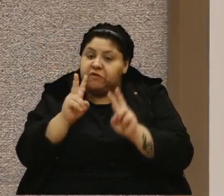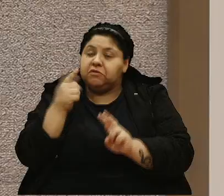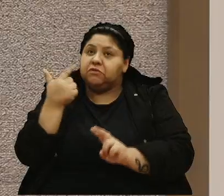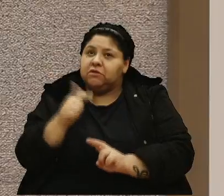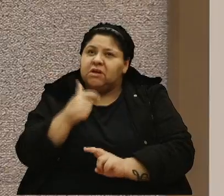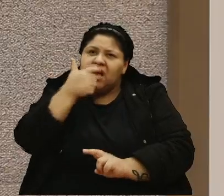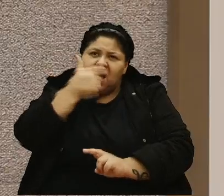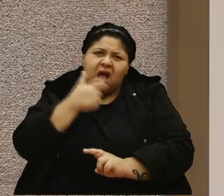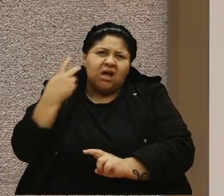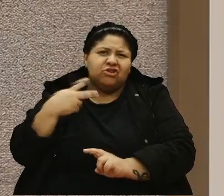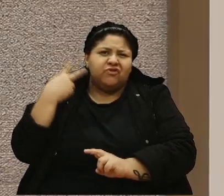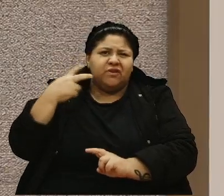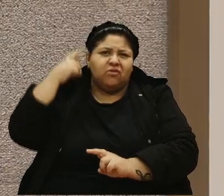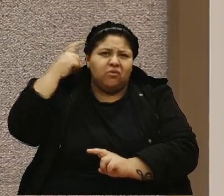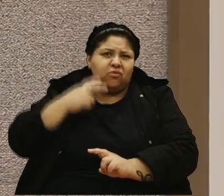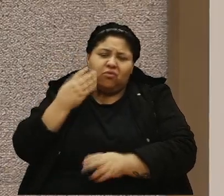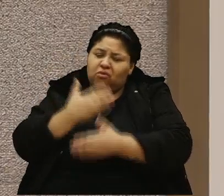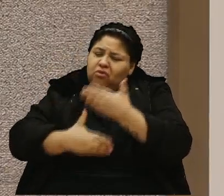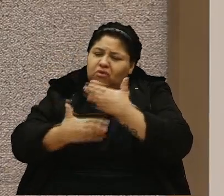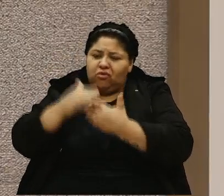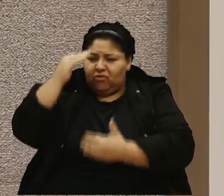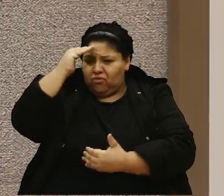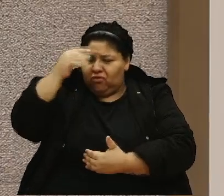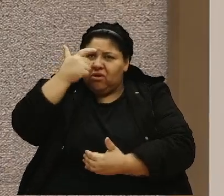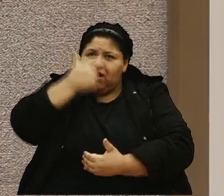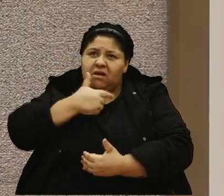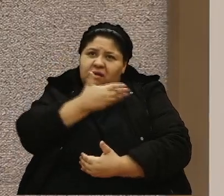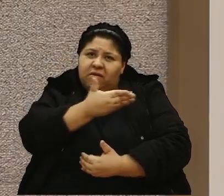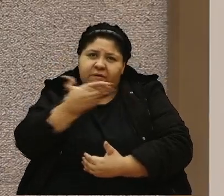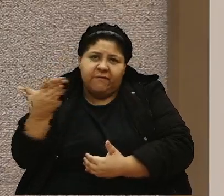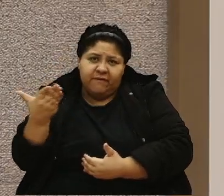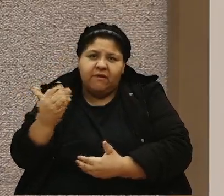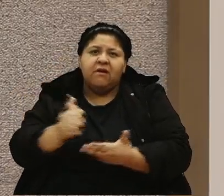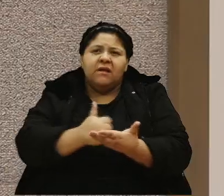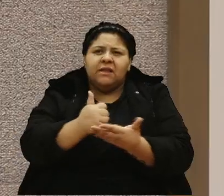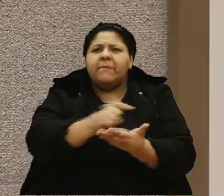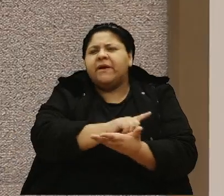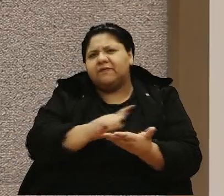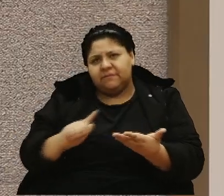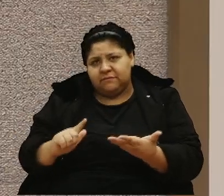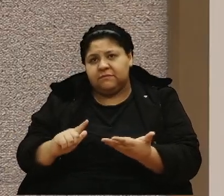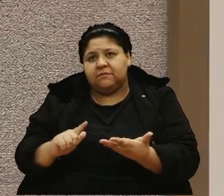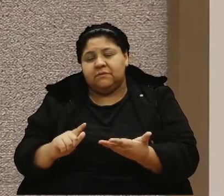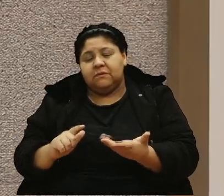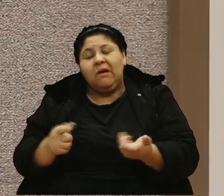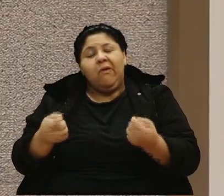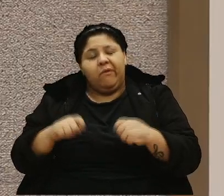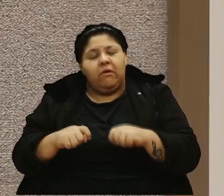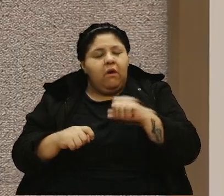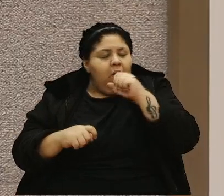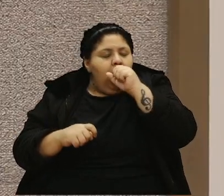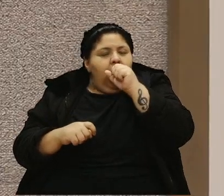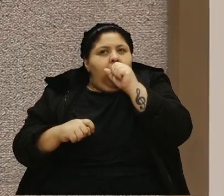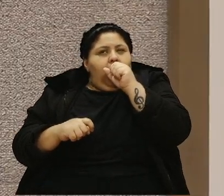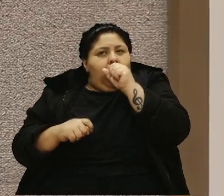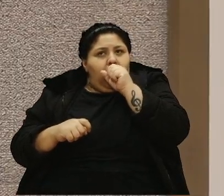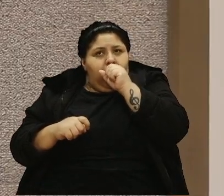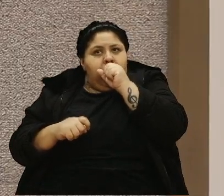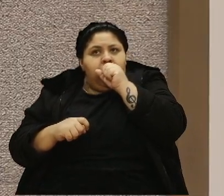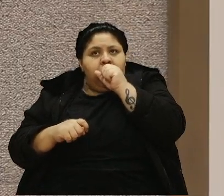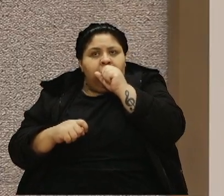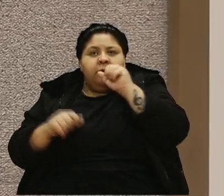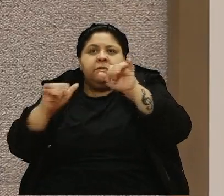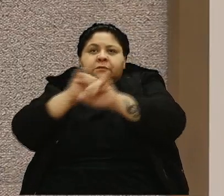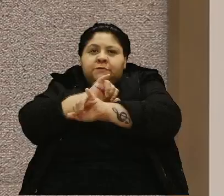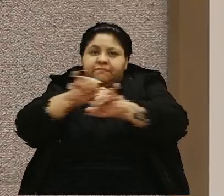Daniel, com todo respeito, eu acho que Vossa Senhoria, em nome até da base do governo, deveria colocar ao governo que é mais do